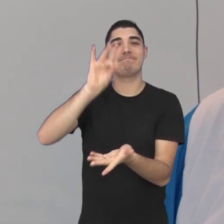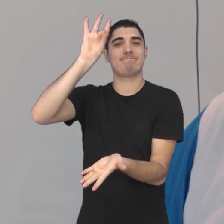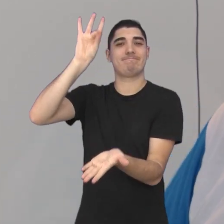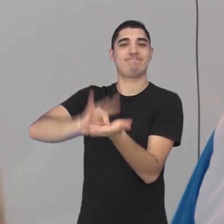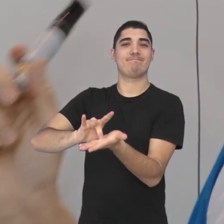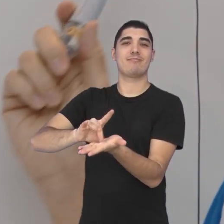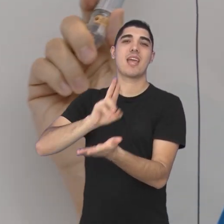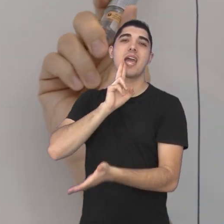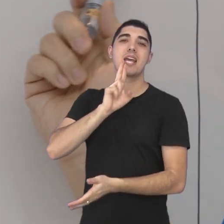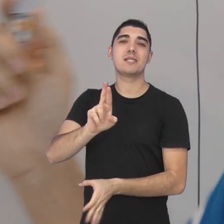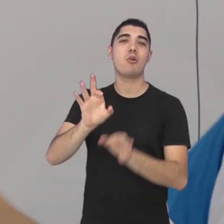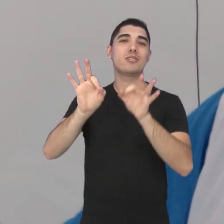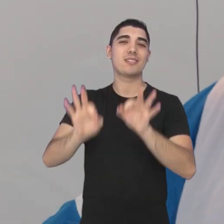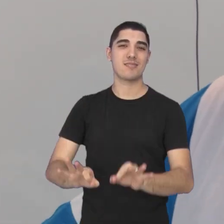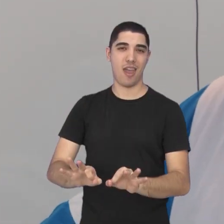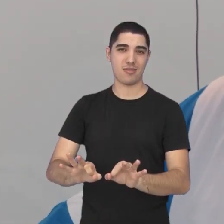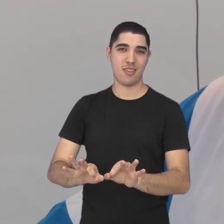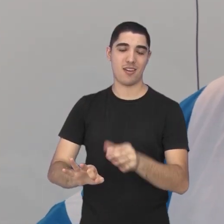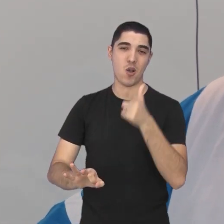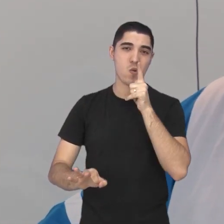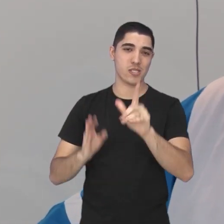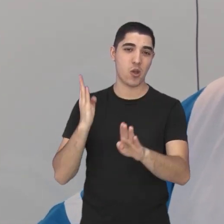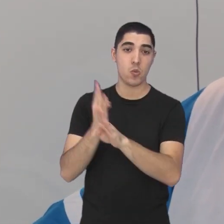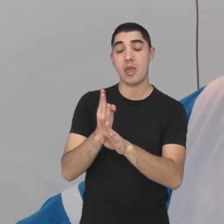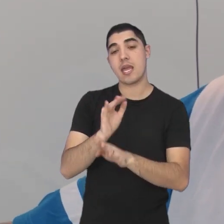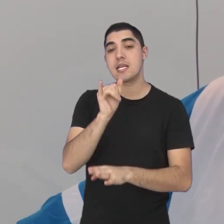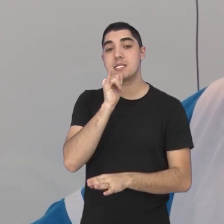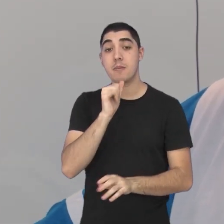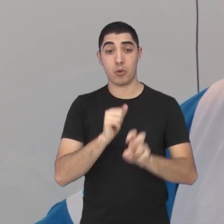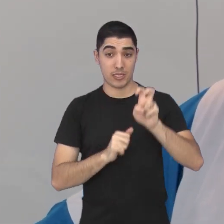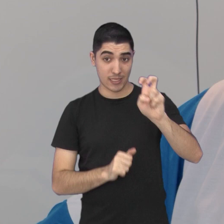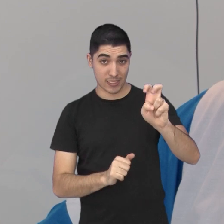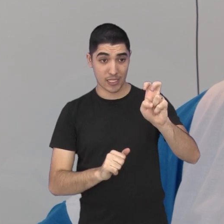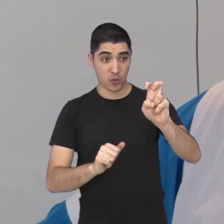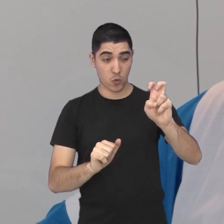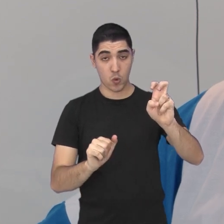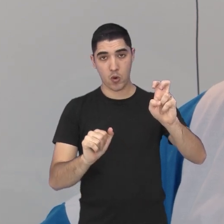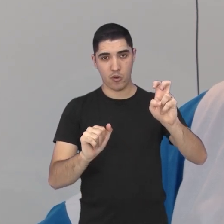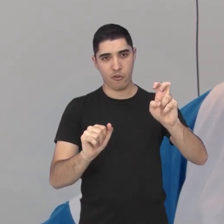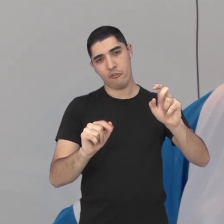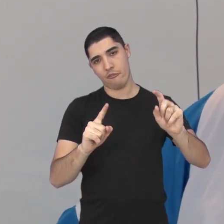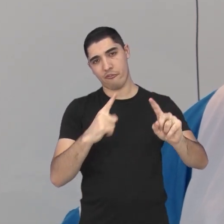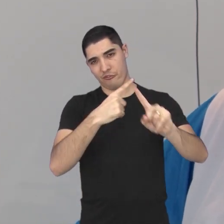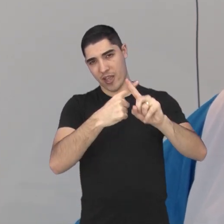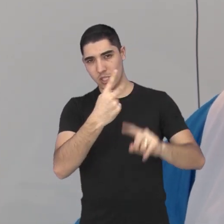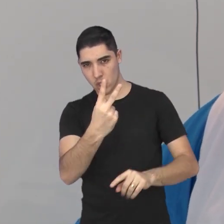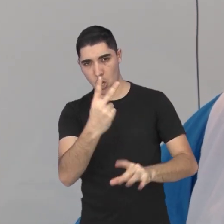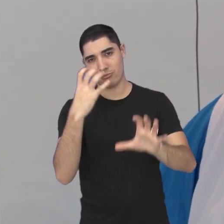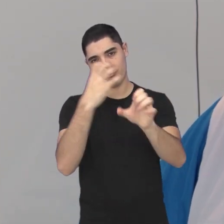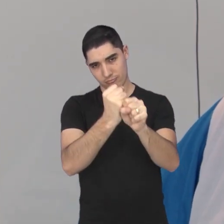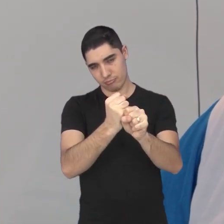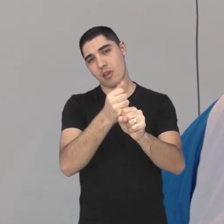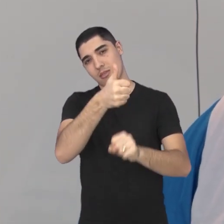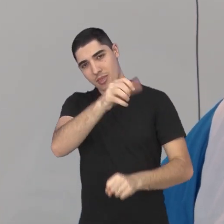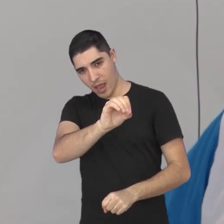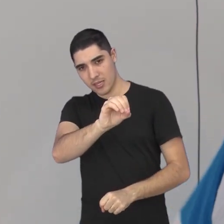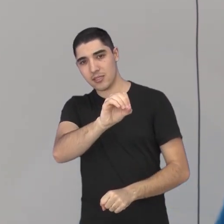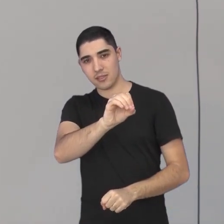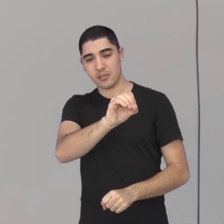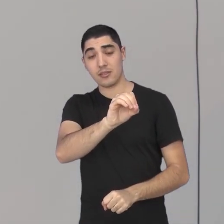verdadeira. Por quê? Se aqui for 2, vai ser 5 vezes 2, vai ser 10. 10 menos 10 é igual a